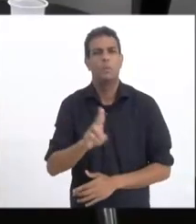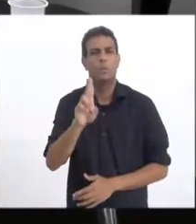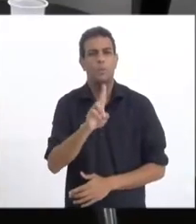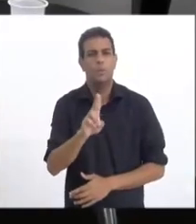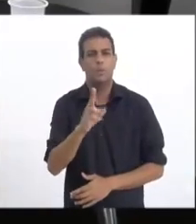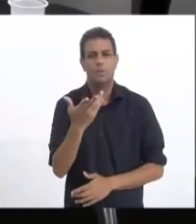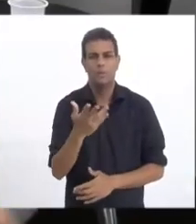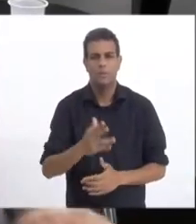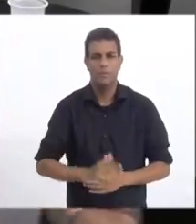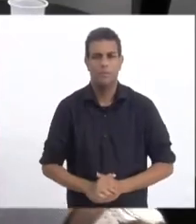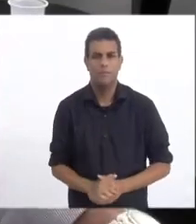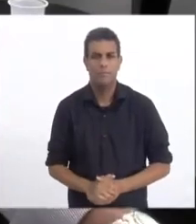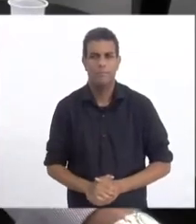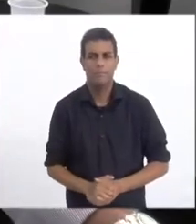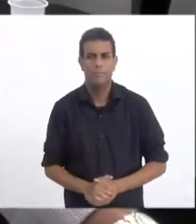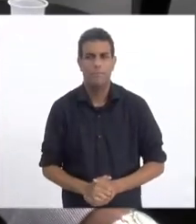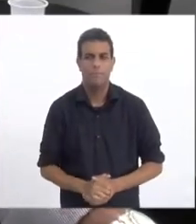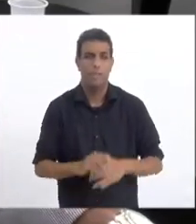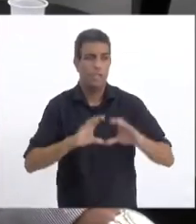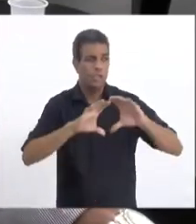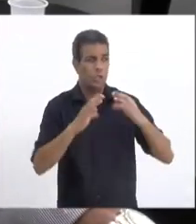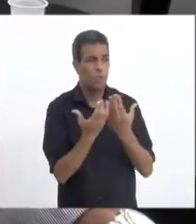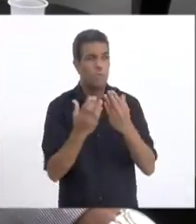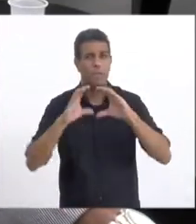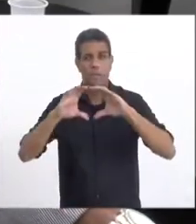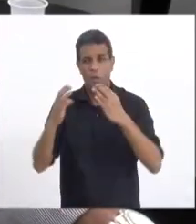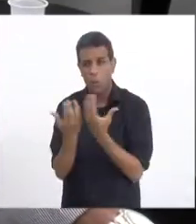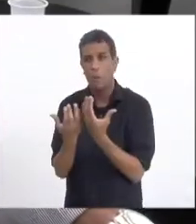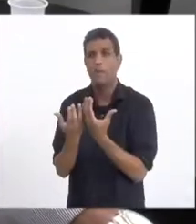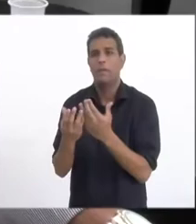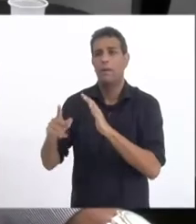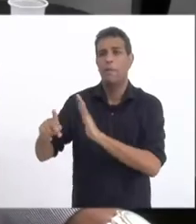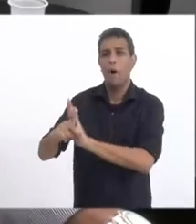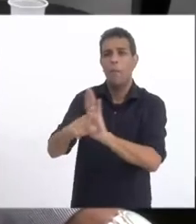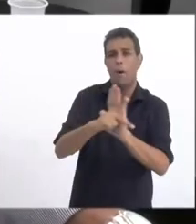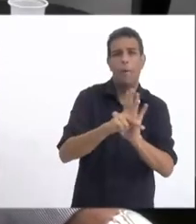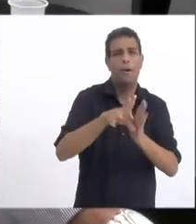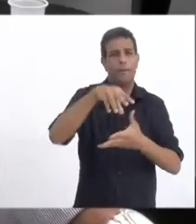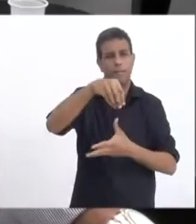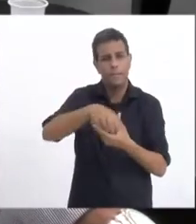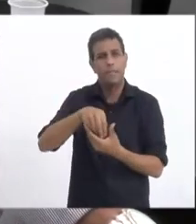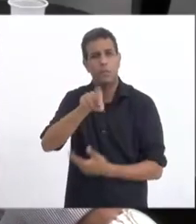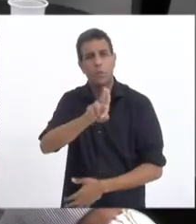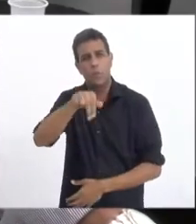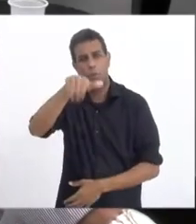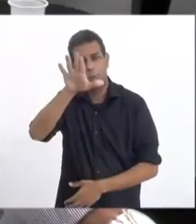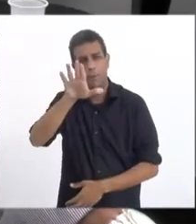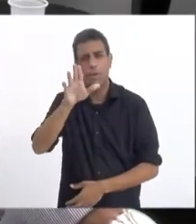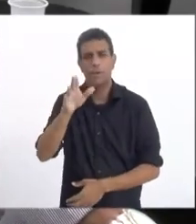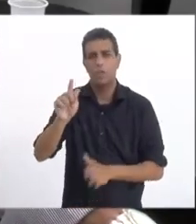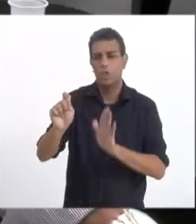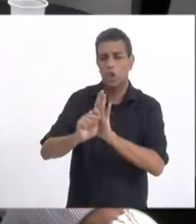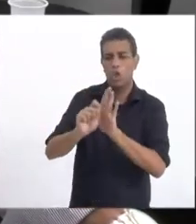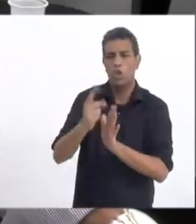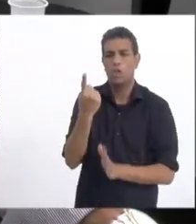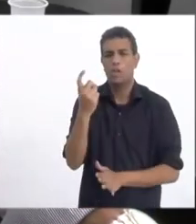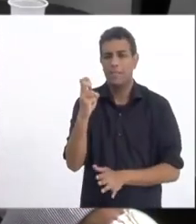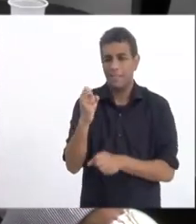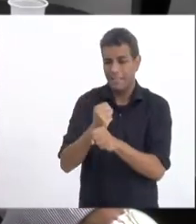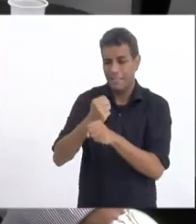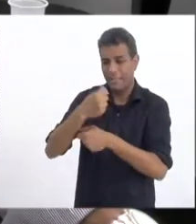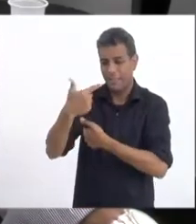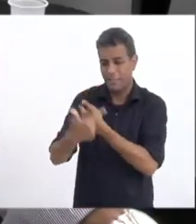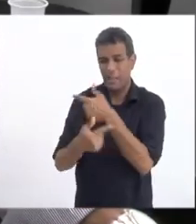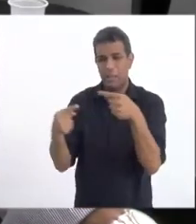lá. As comunidades terapêuticas, eu usei droga durante 15 anos na